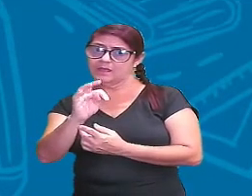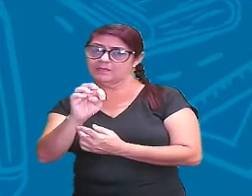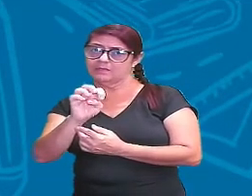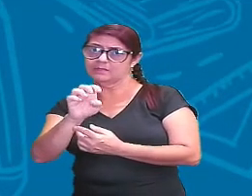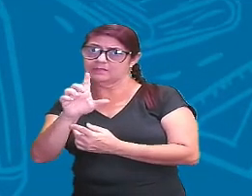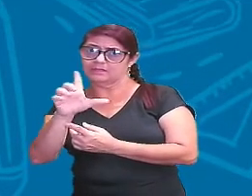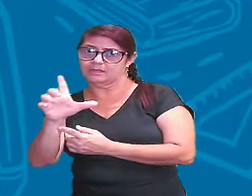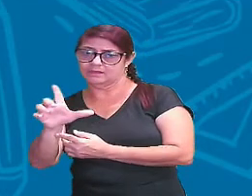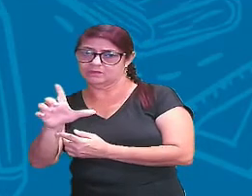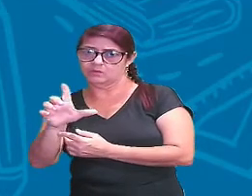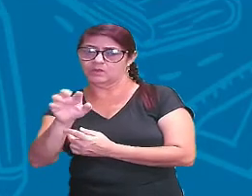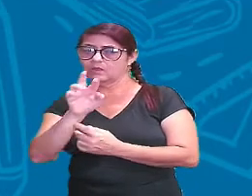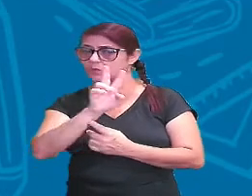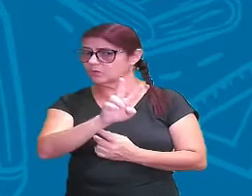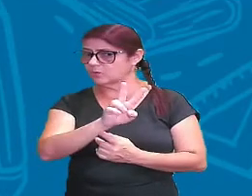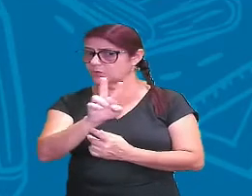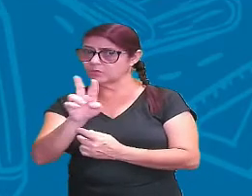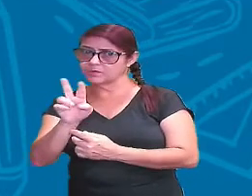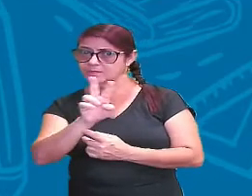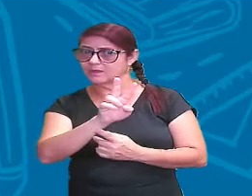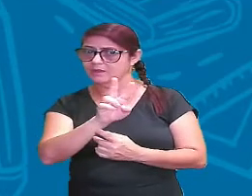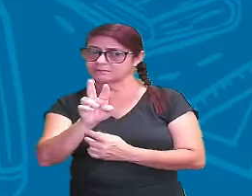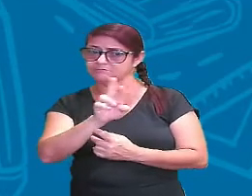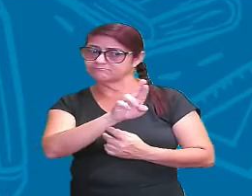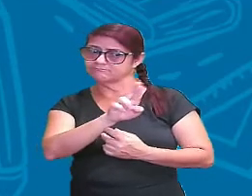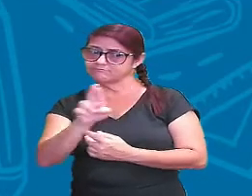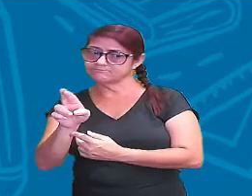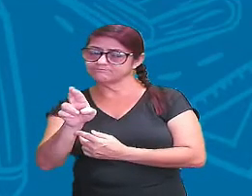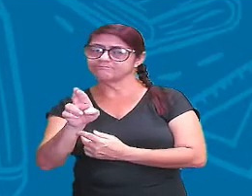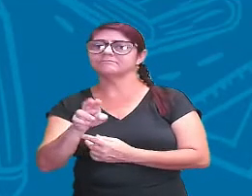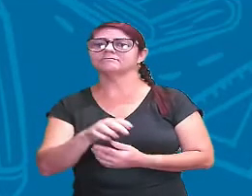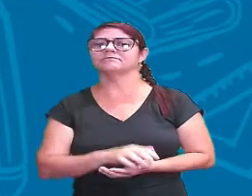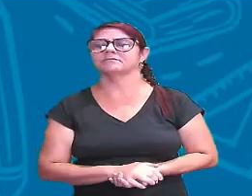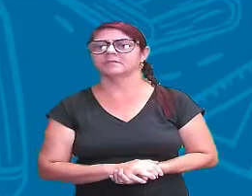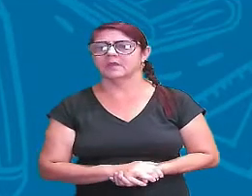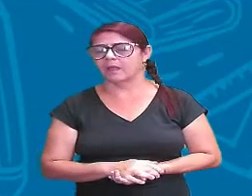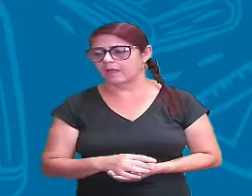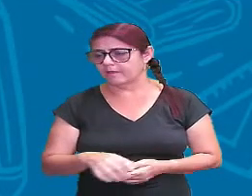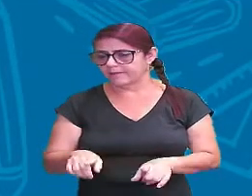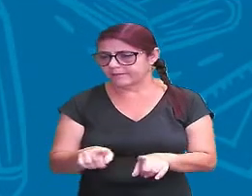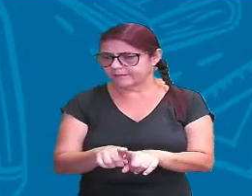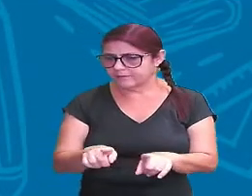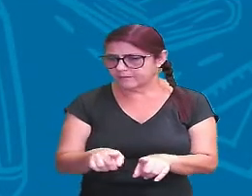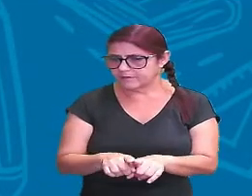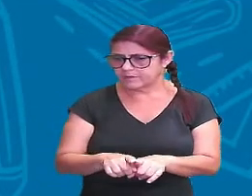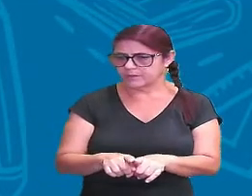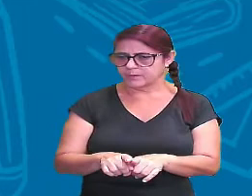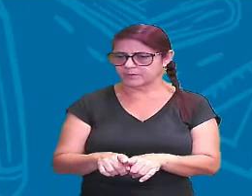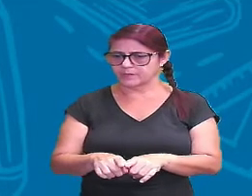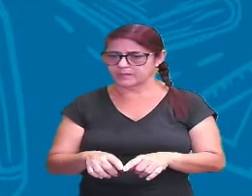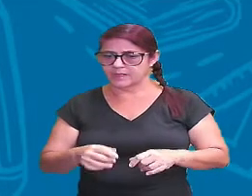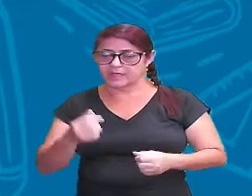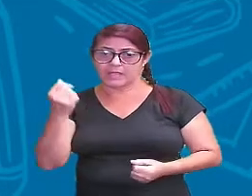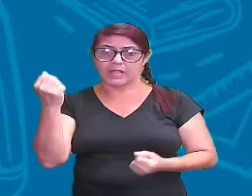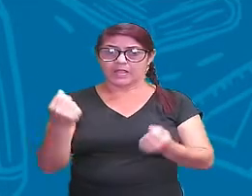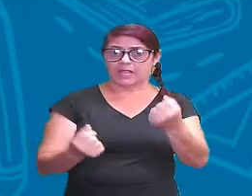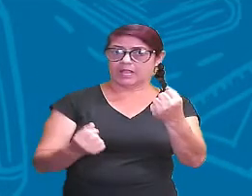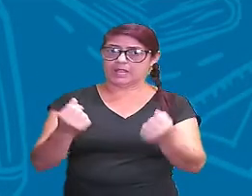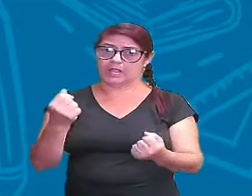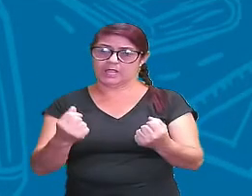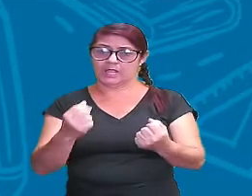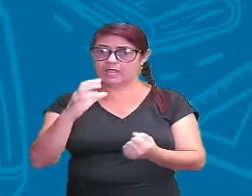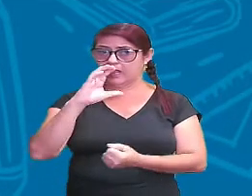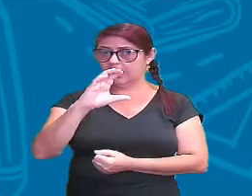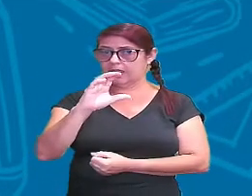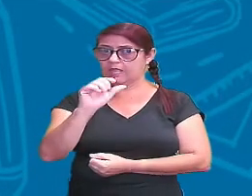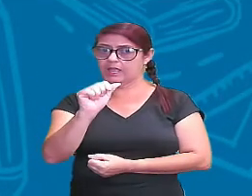carretel. Então, por isso que é necessário RR. A mesma coisa no carrinho. Carrinho,